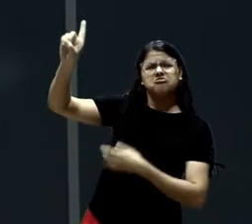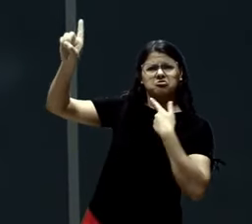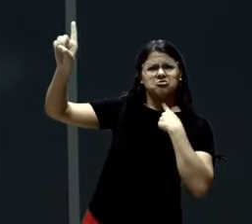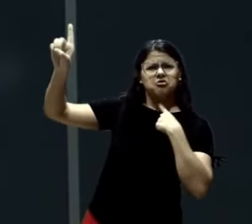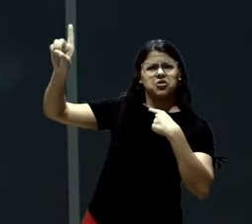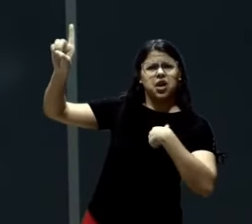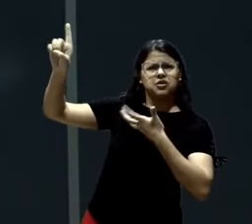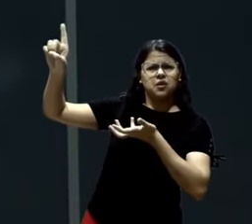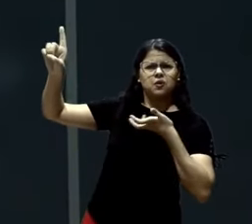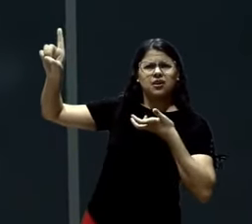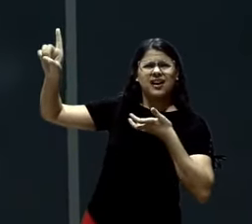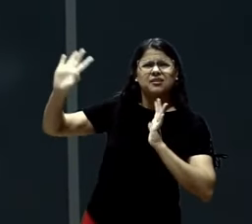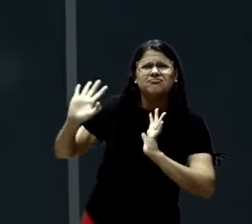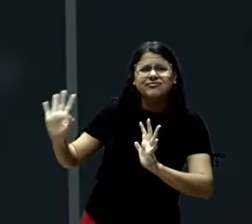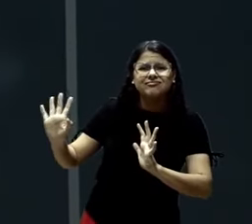mas resistimos